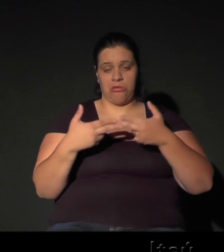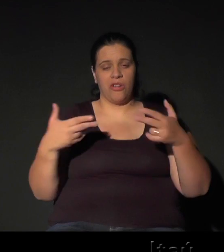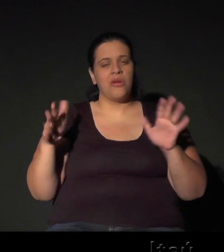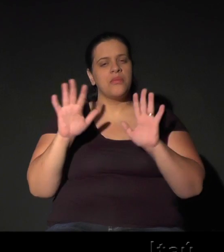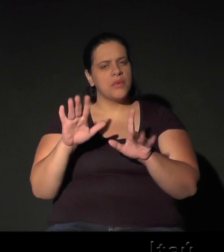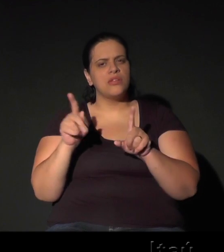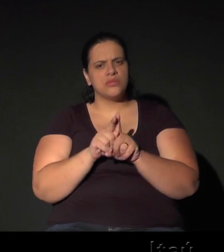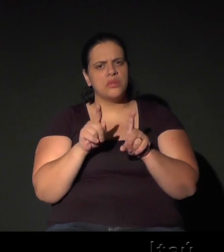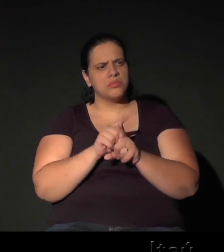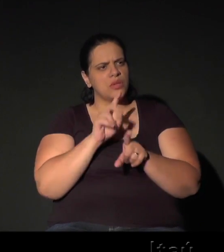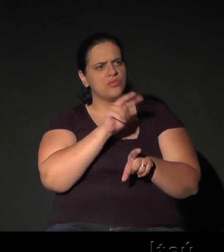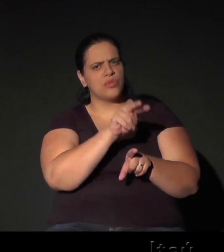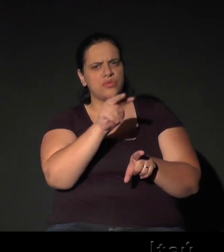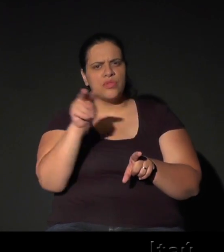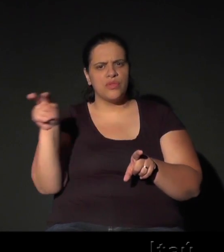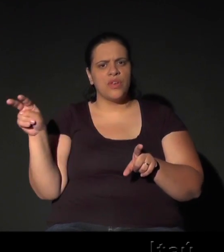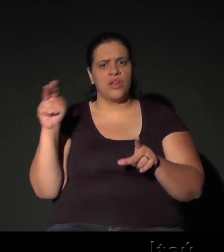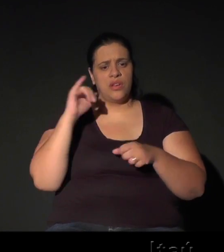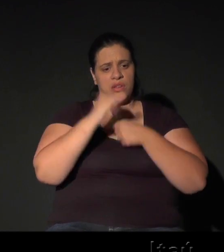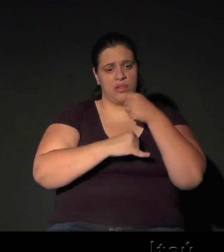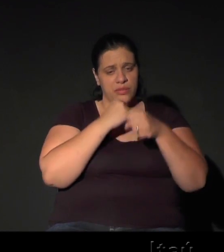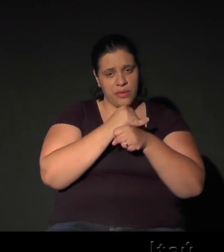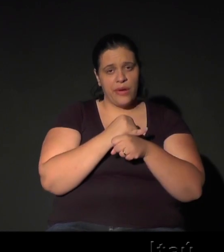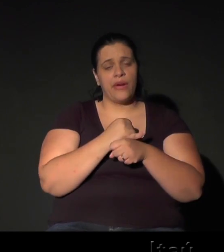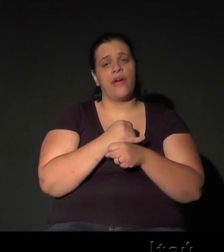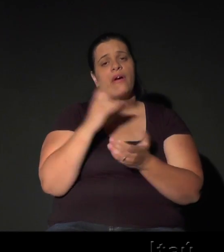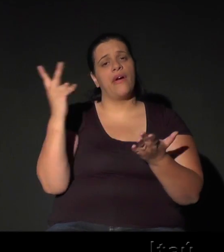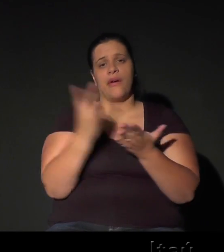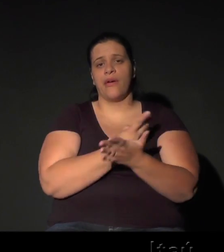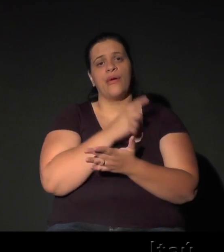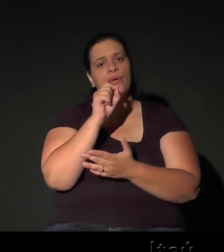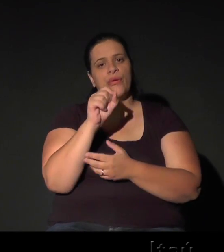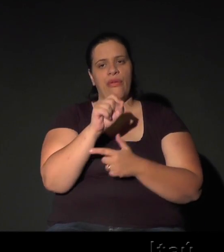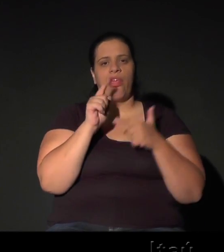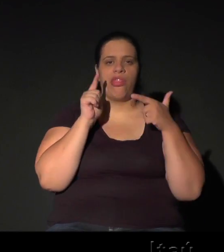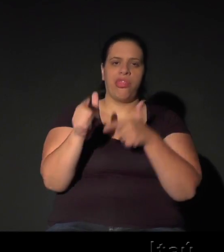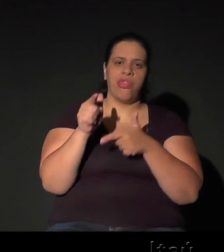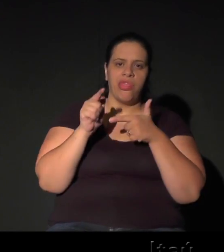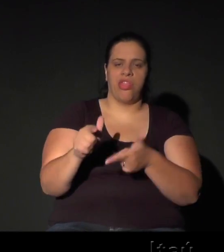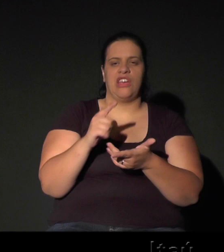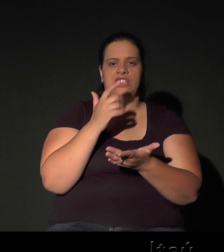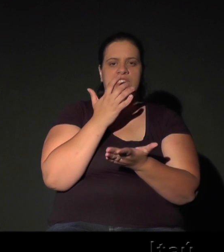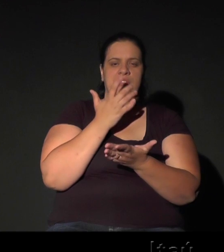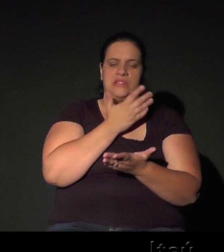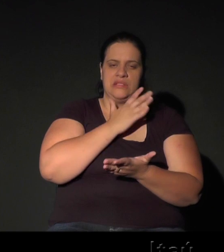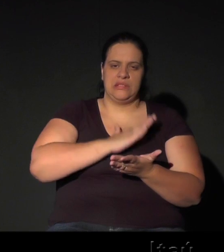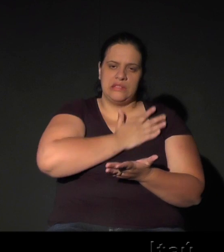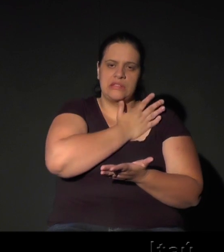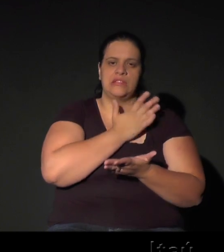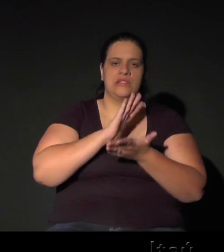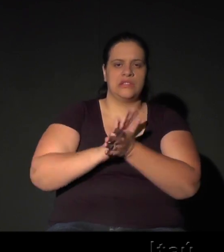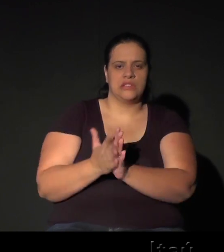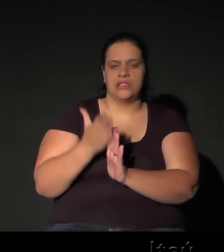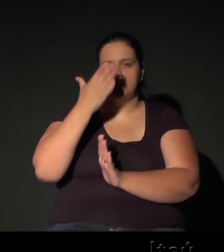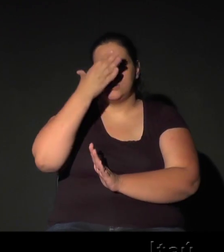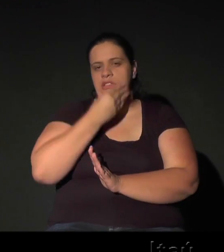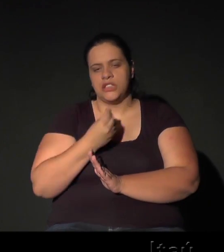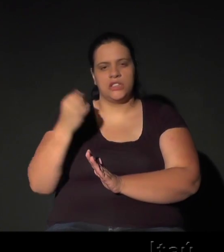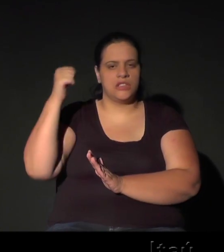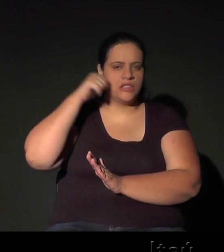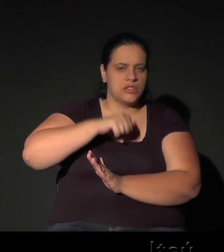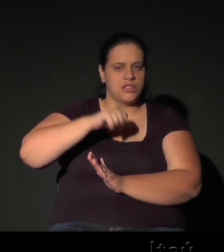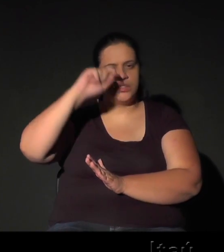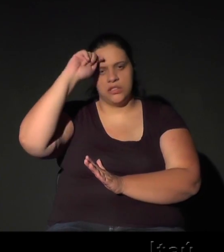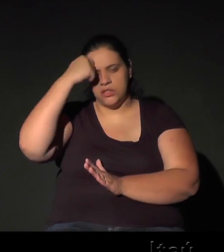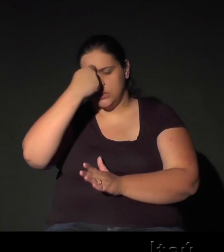ao mesmo tempo a gente vai encontrar nessas mesmas redes sociais né o exército dos trols sexismo machismo racismo assédio